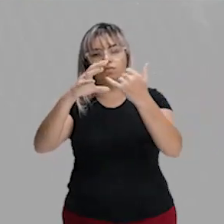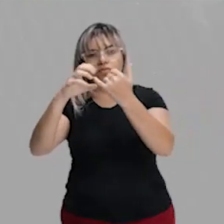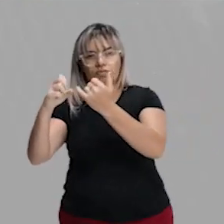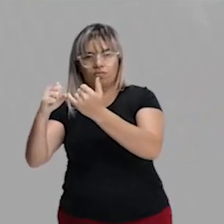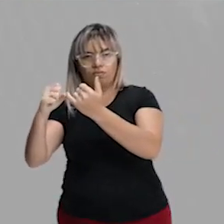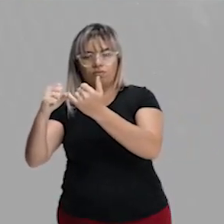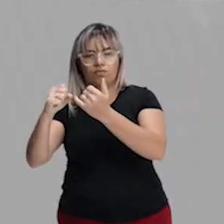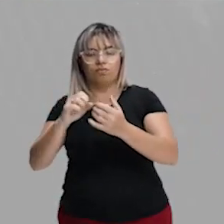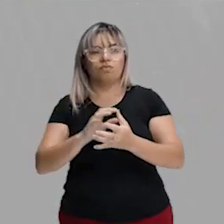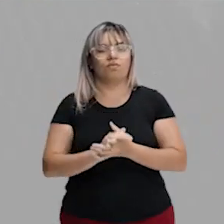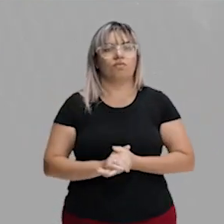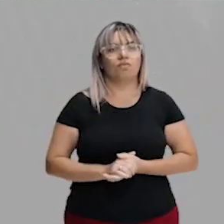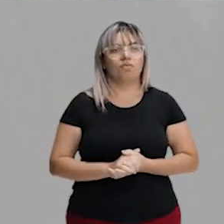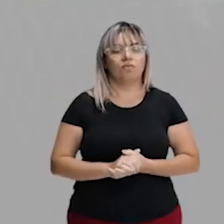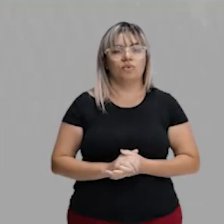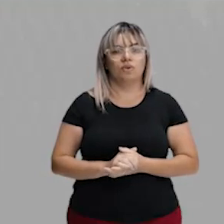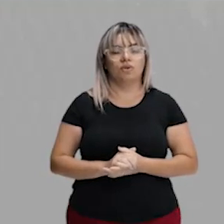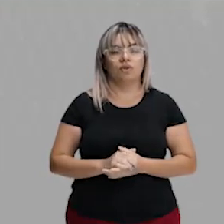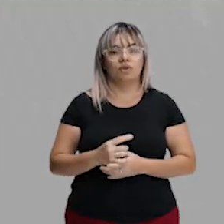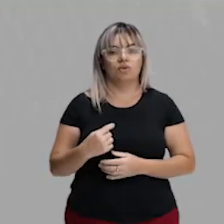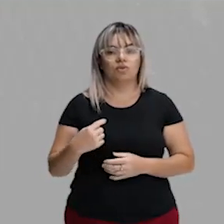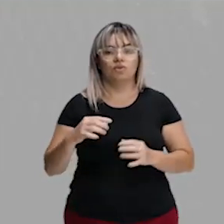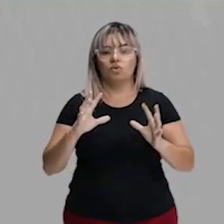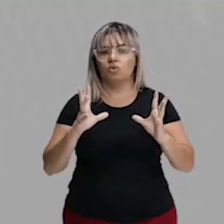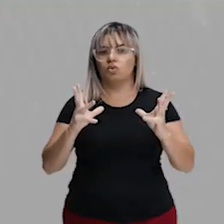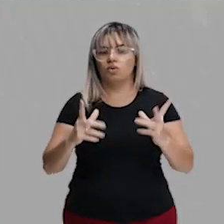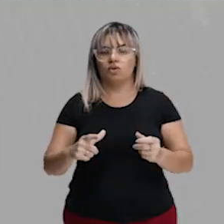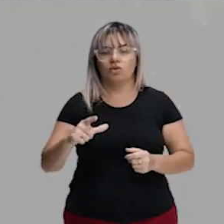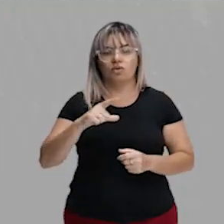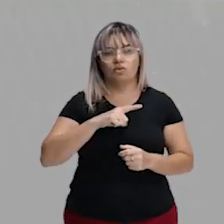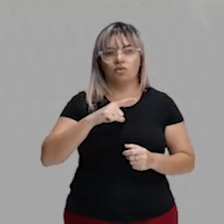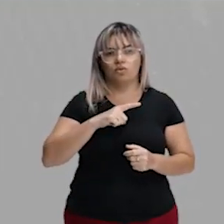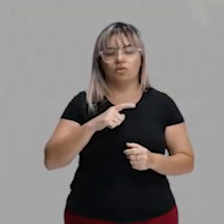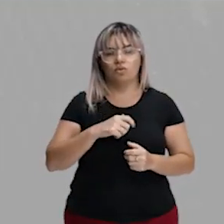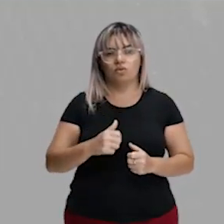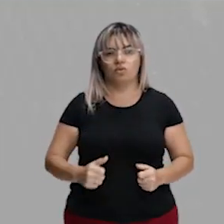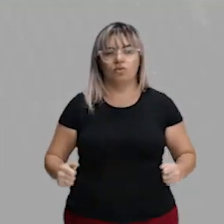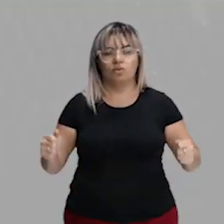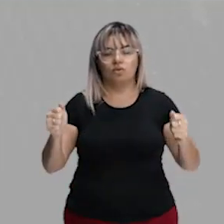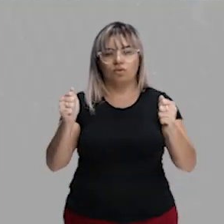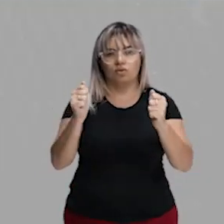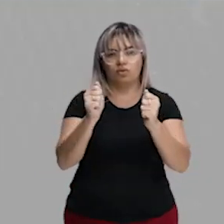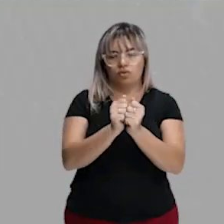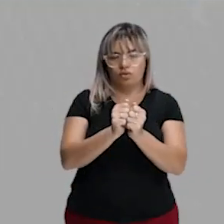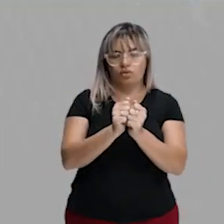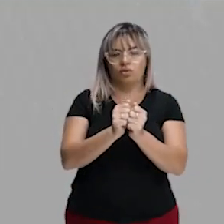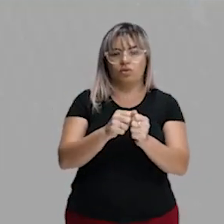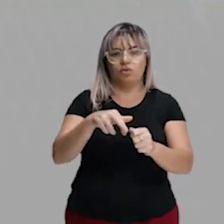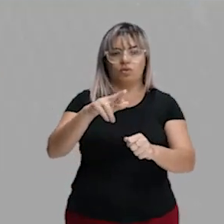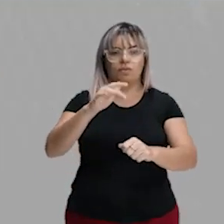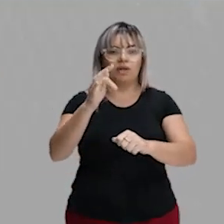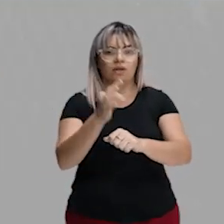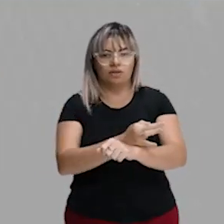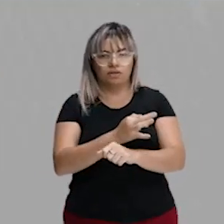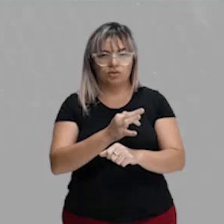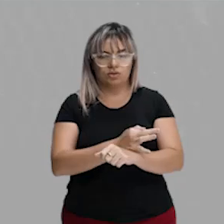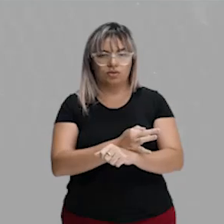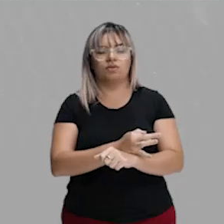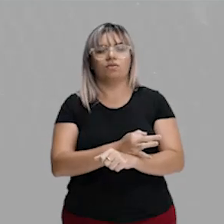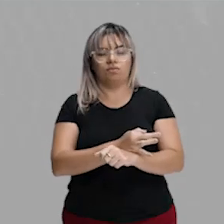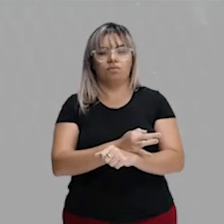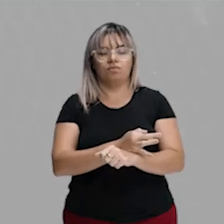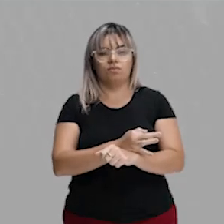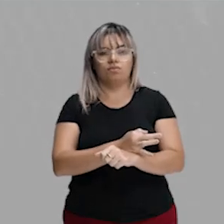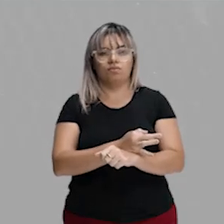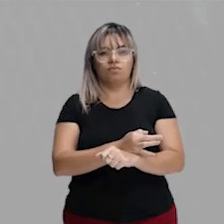receptor. E isso tem que estar aí junto com uma resistência. Vai ser